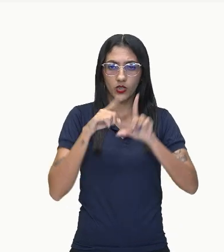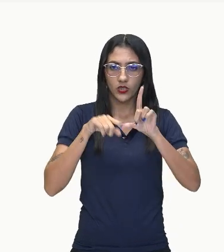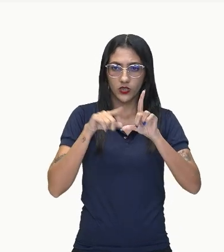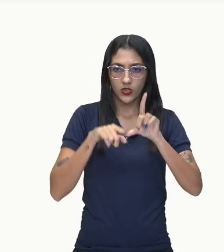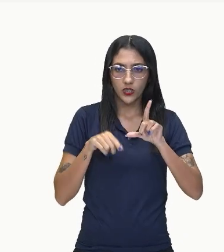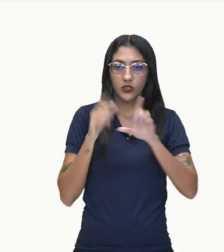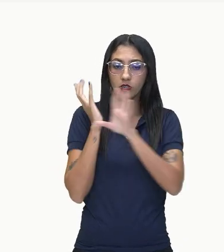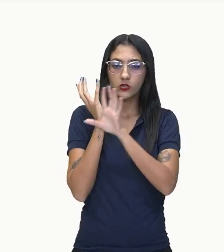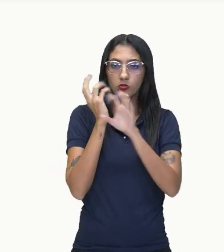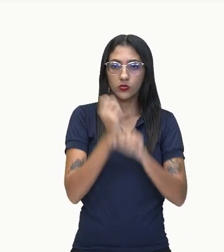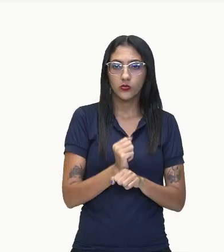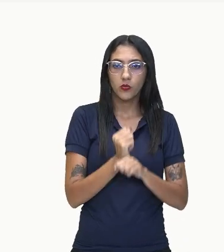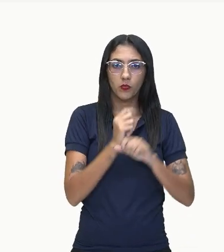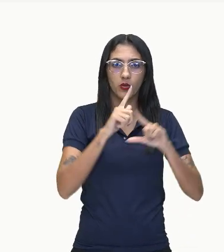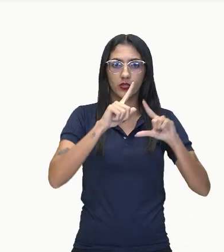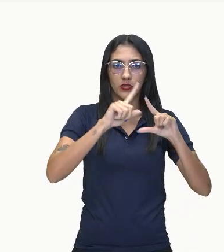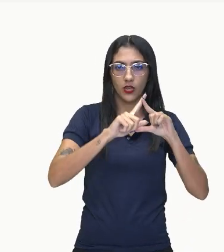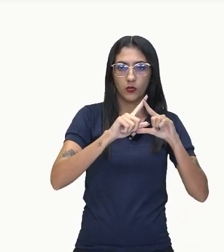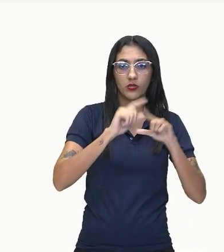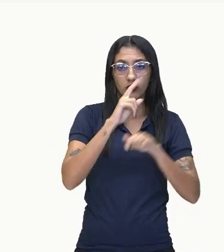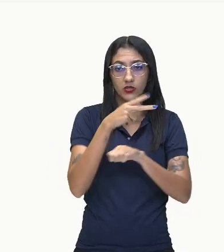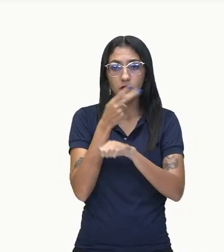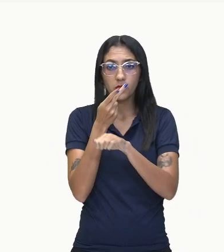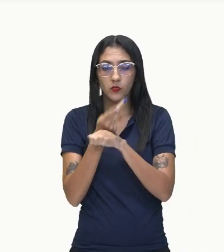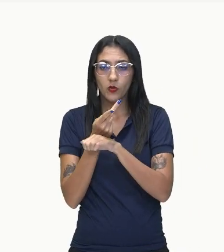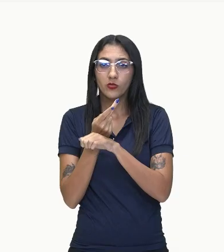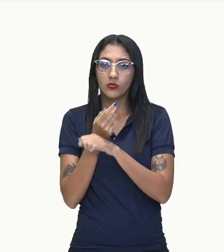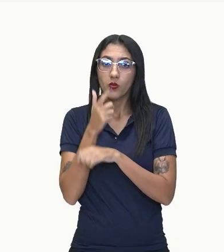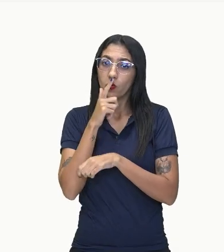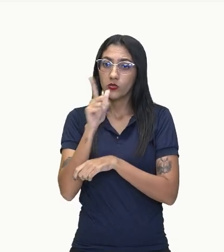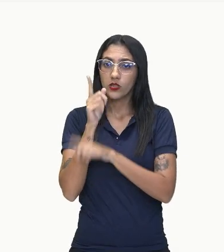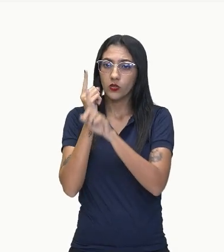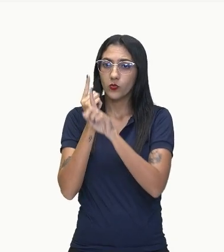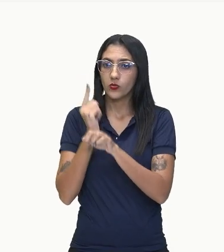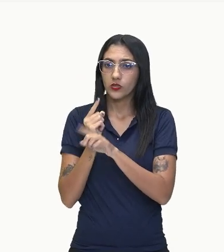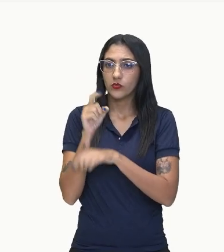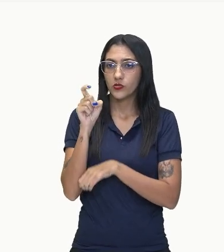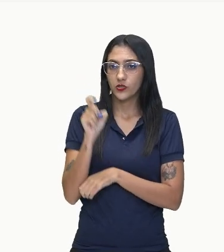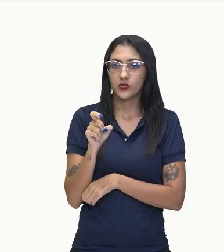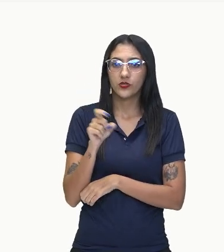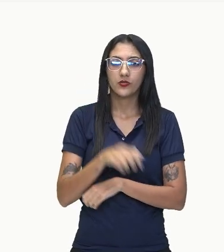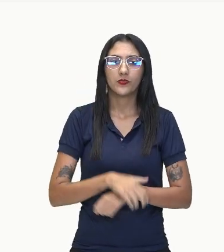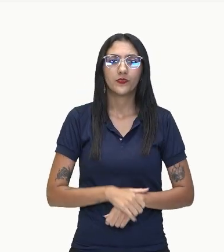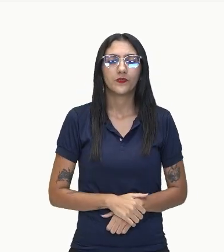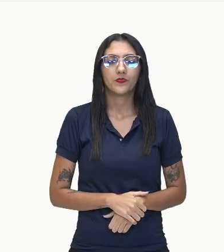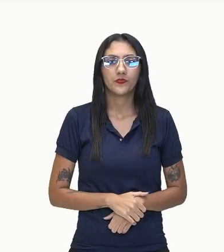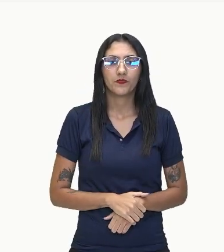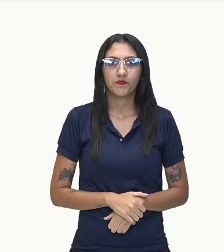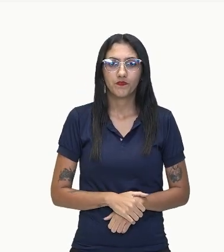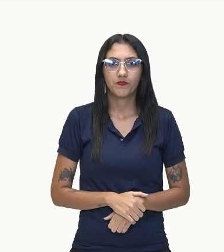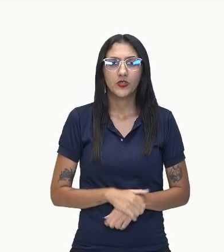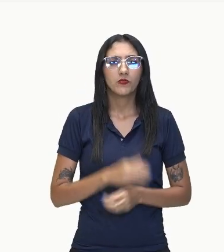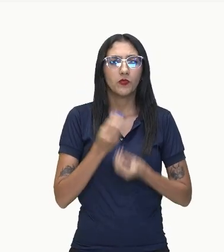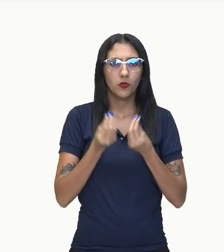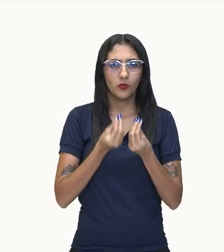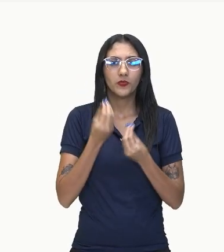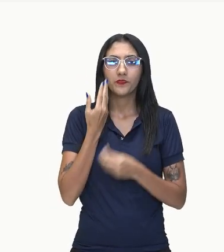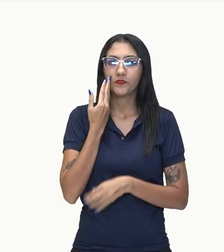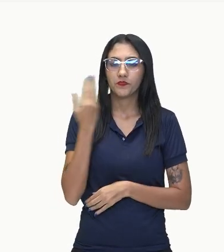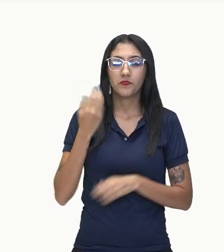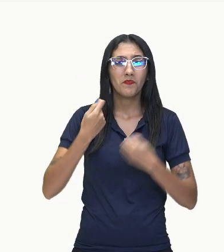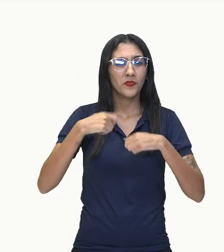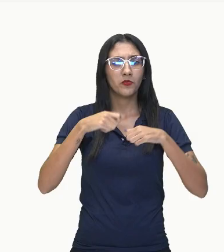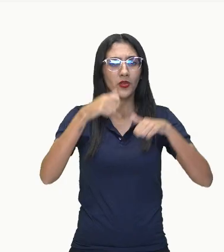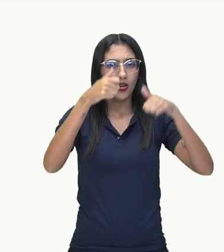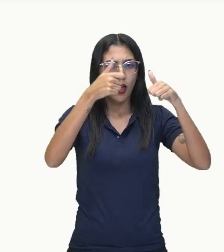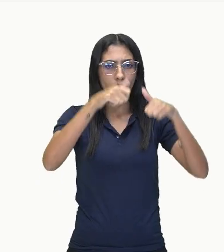calcula o valor de delta e depois a gente consegue calcular o valor de x. Como que a gente faz isso? Primeiro a gente vai